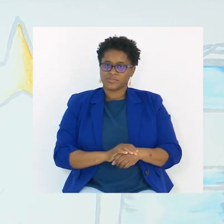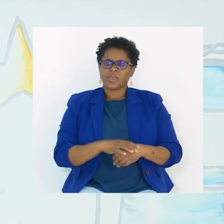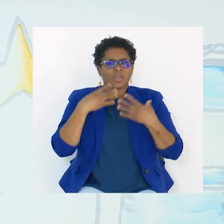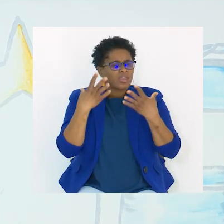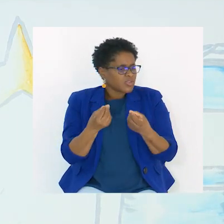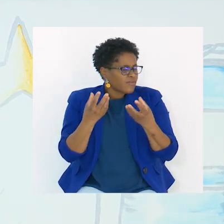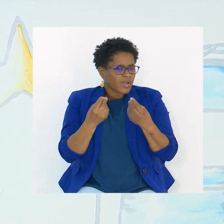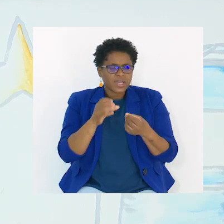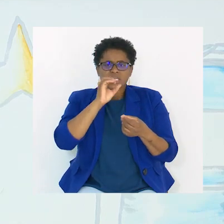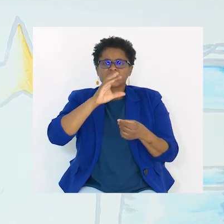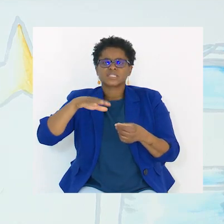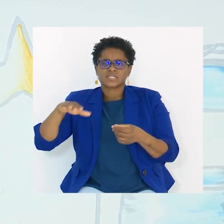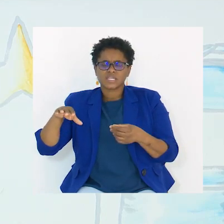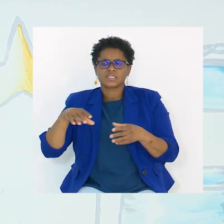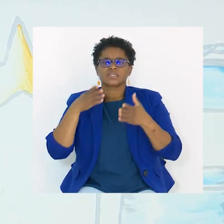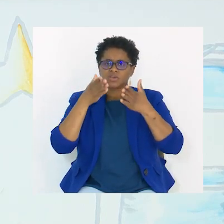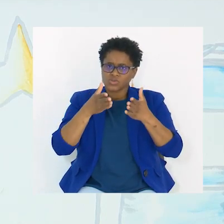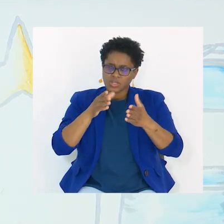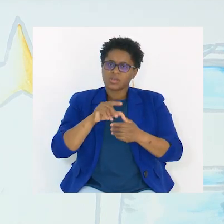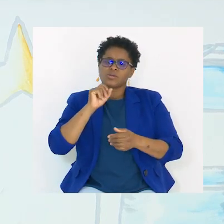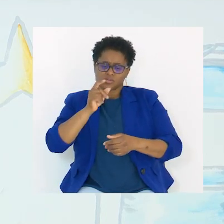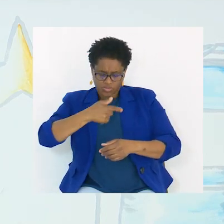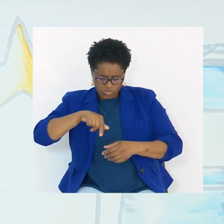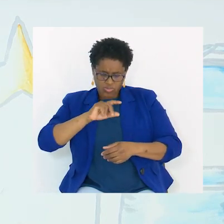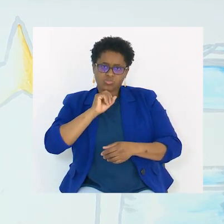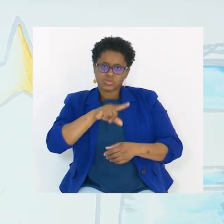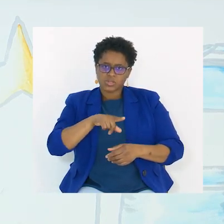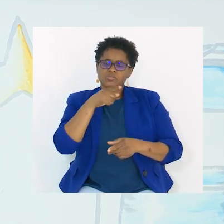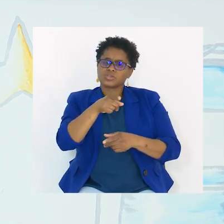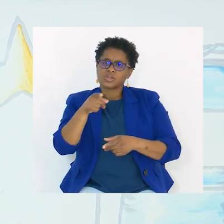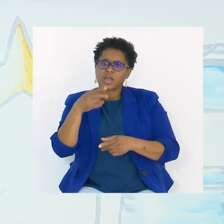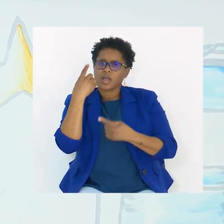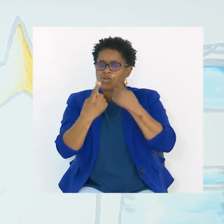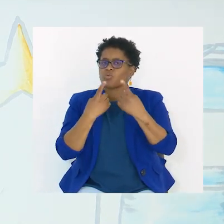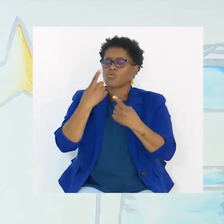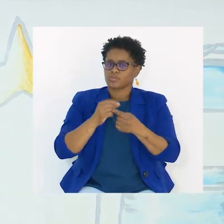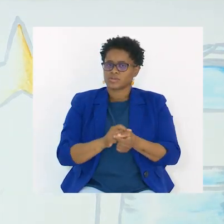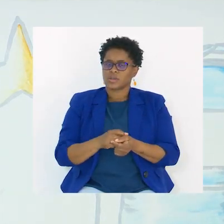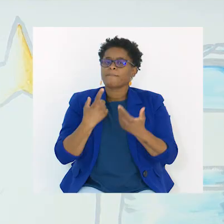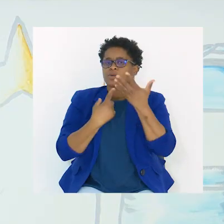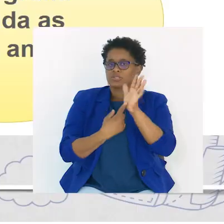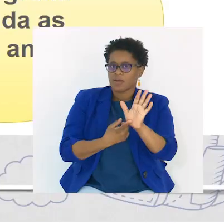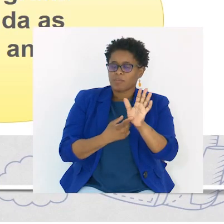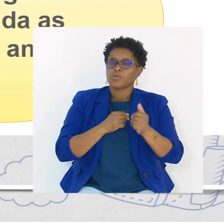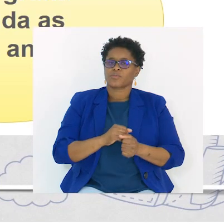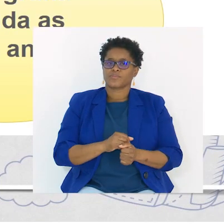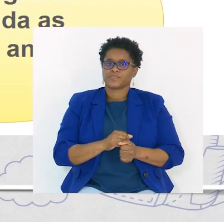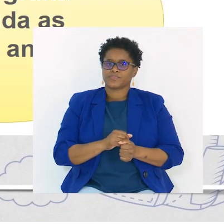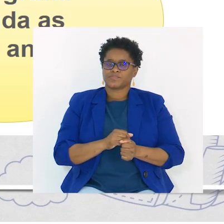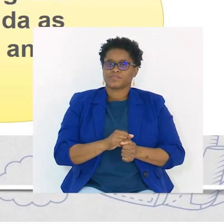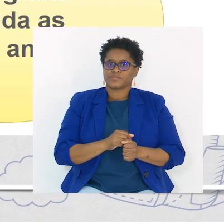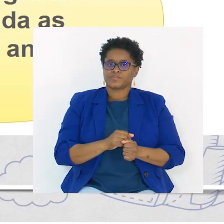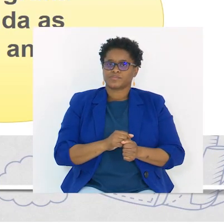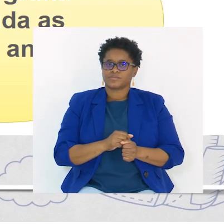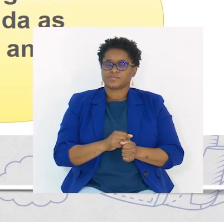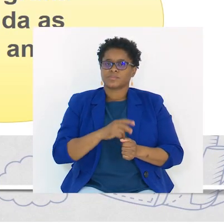várias ciências auxiliares, podemos indicar alguns, como, por exemplo,